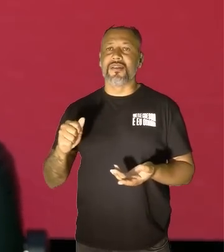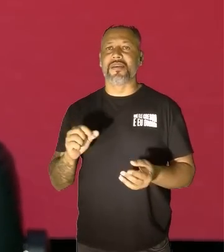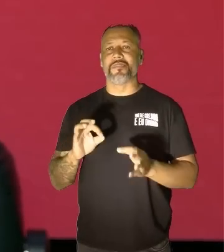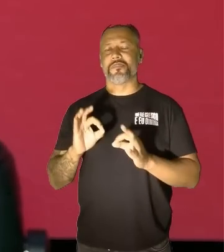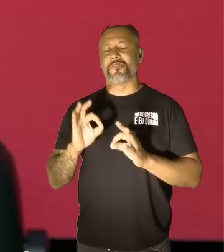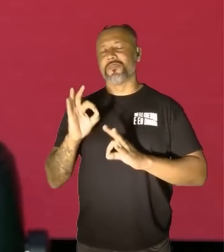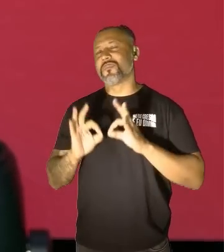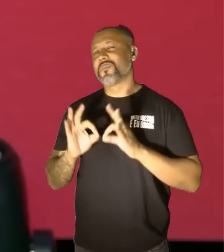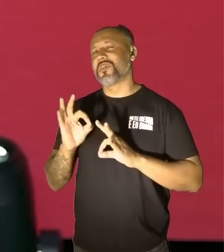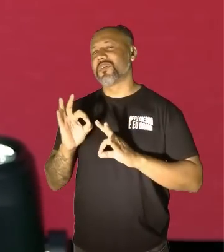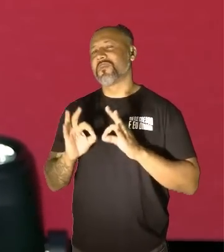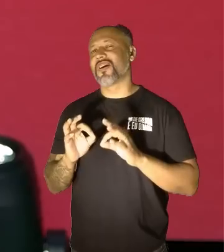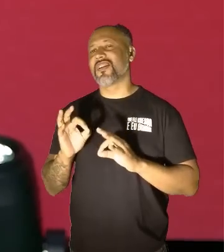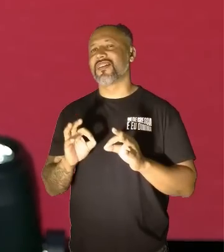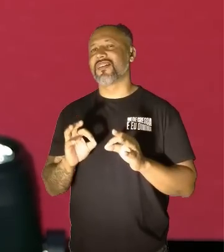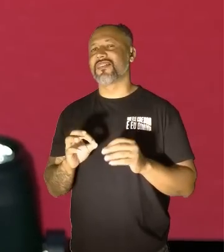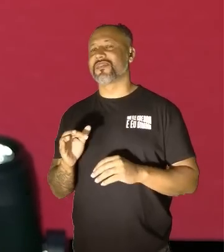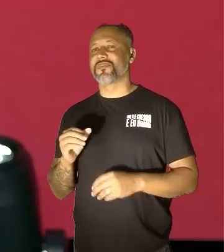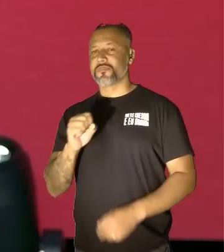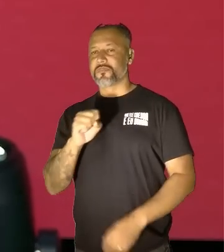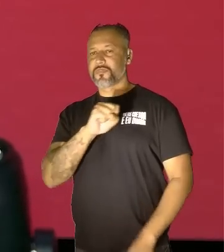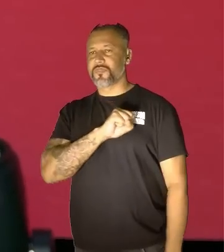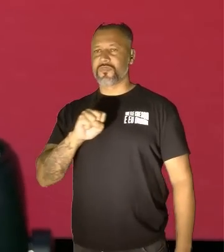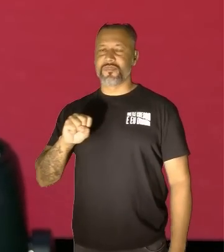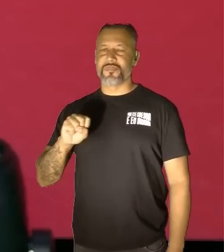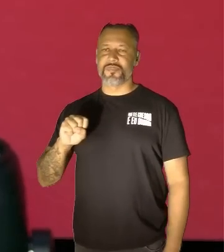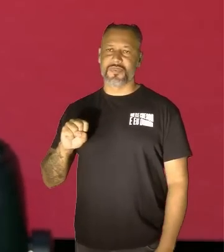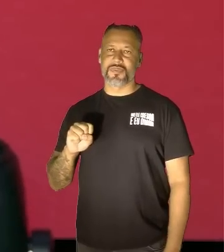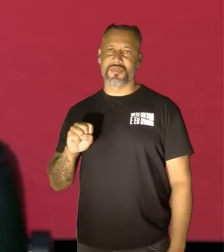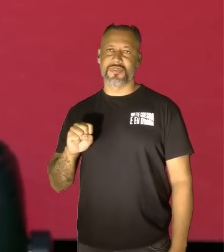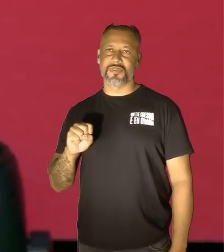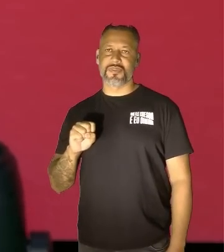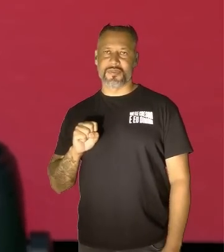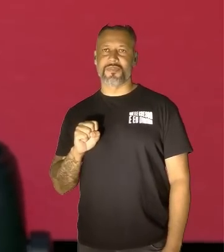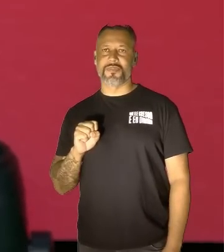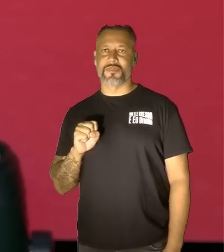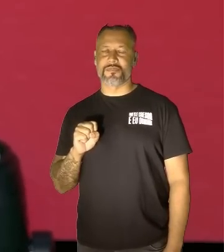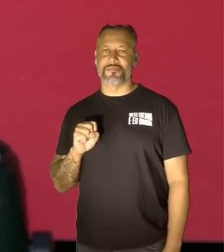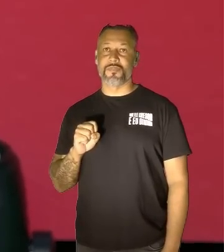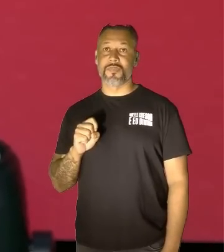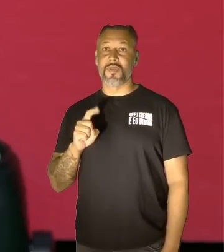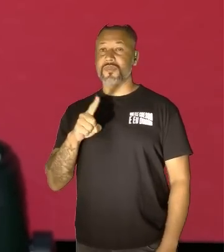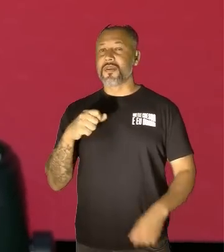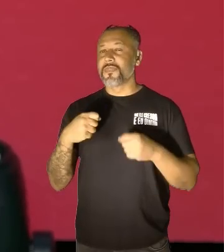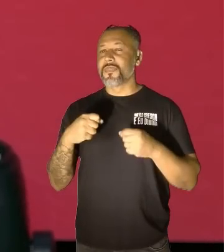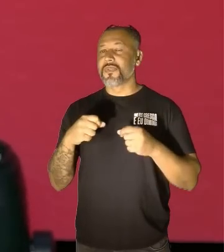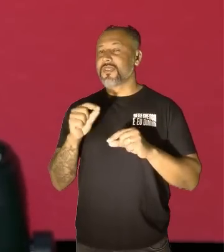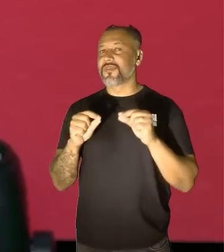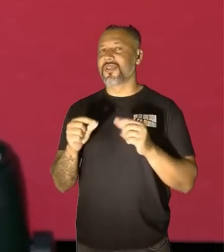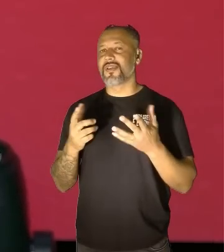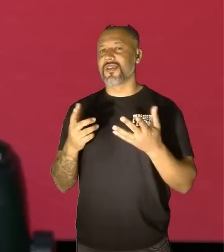Samuel para ser quem ele vai ser. Escute, você precisa se vestir do seu futuro.